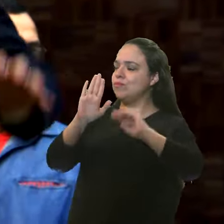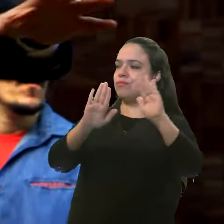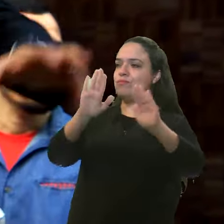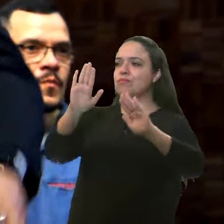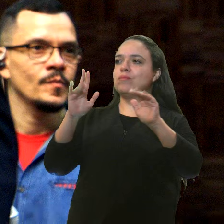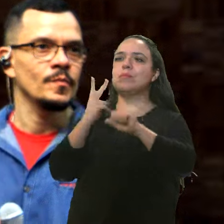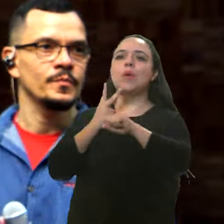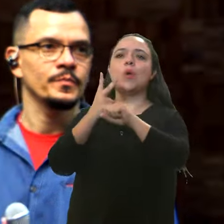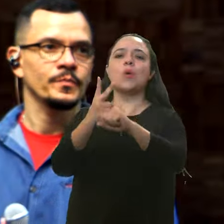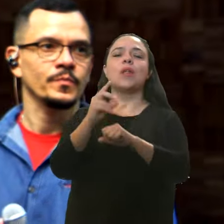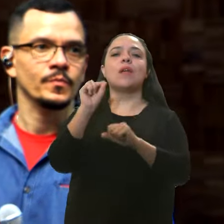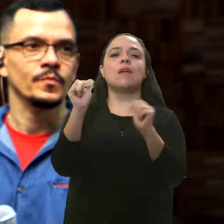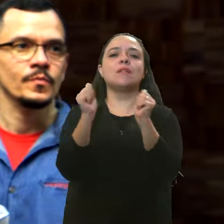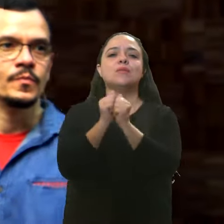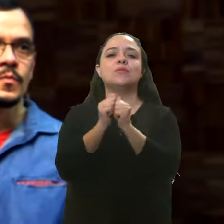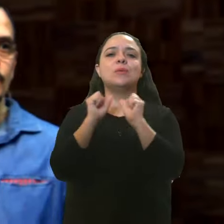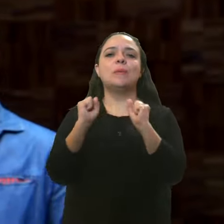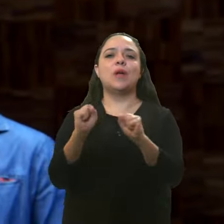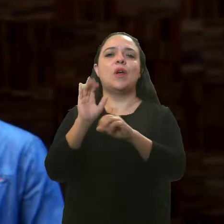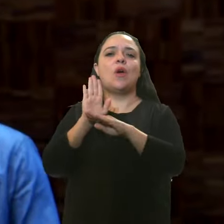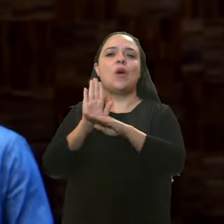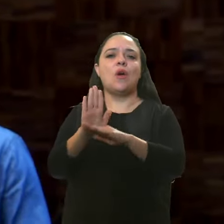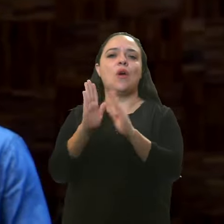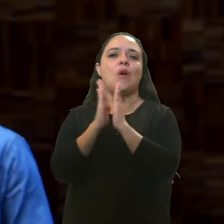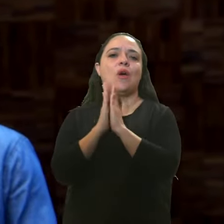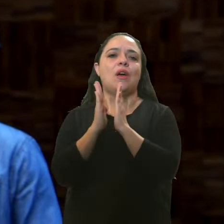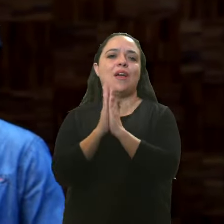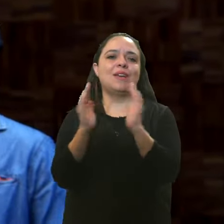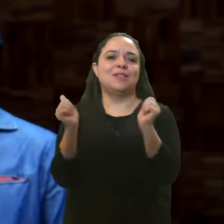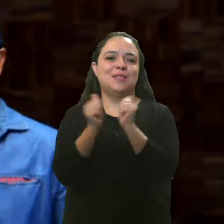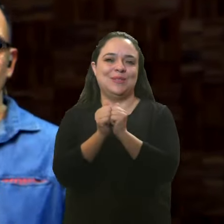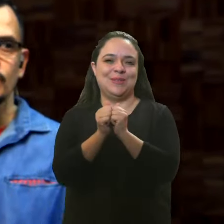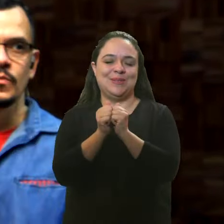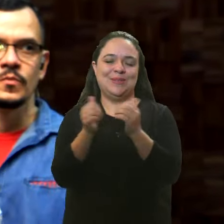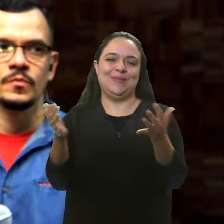procura alguém para você orar. Isso, que maravilha.